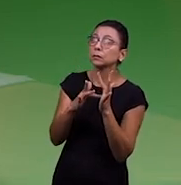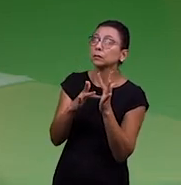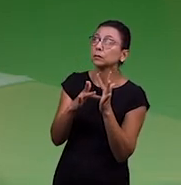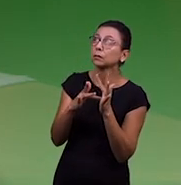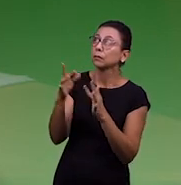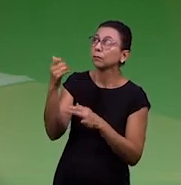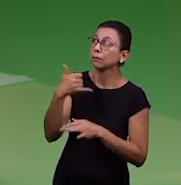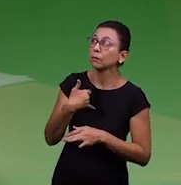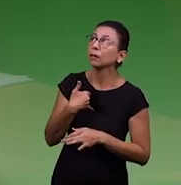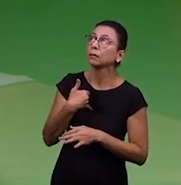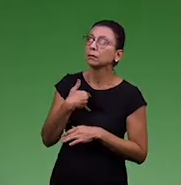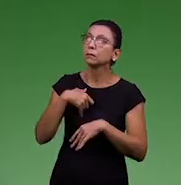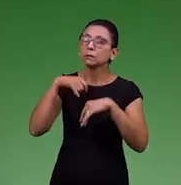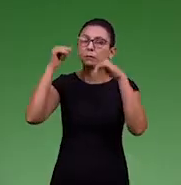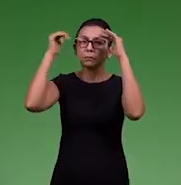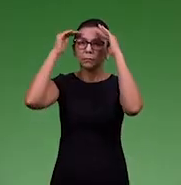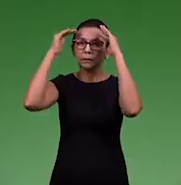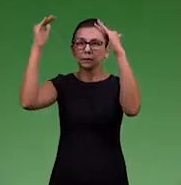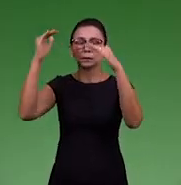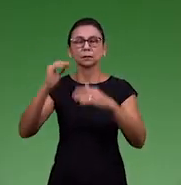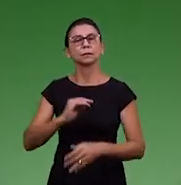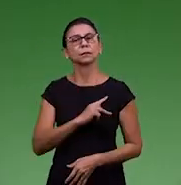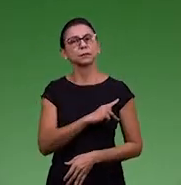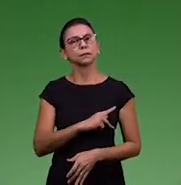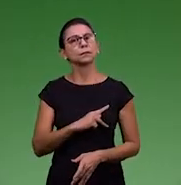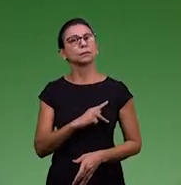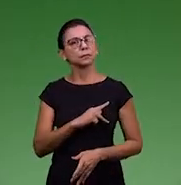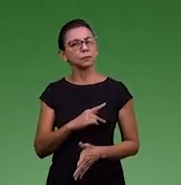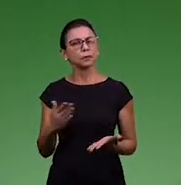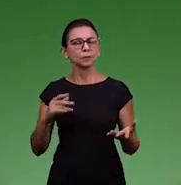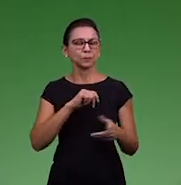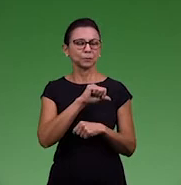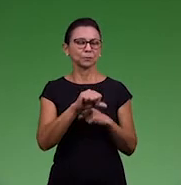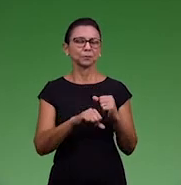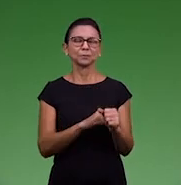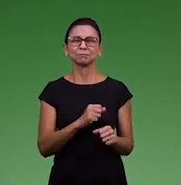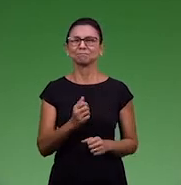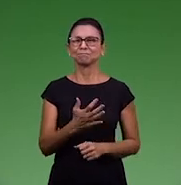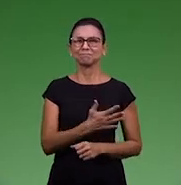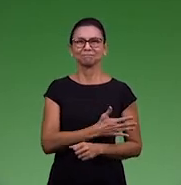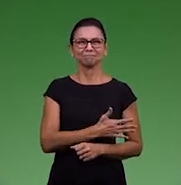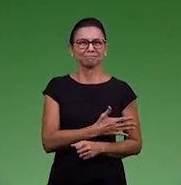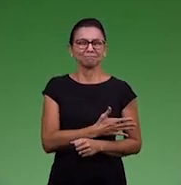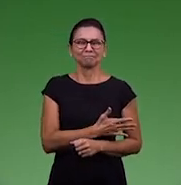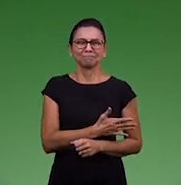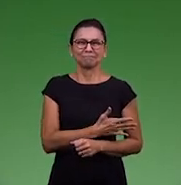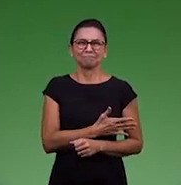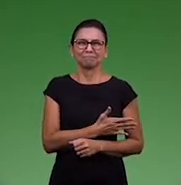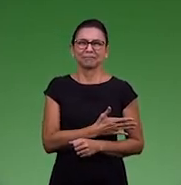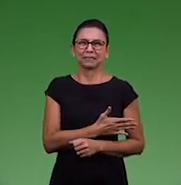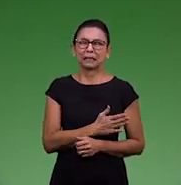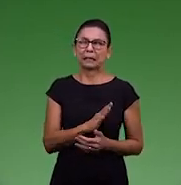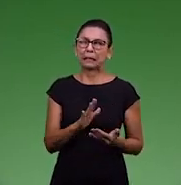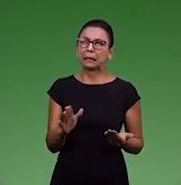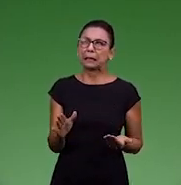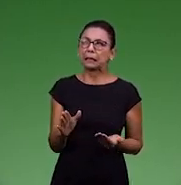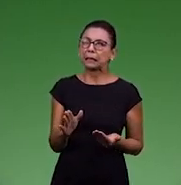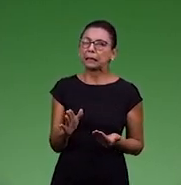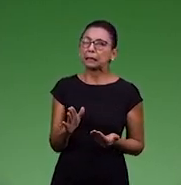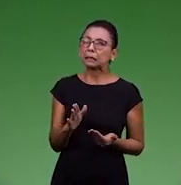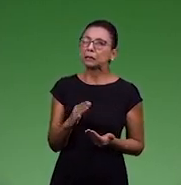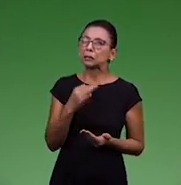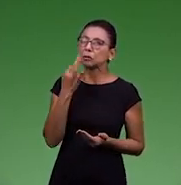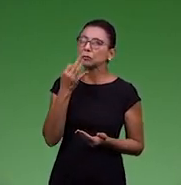que eu vou obedecer. E Paulo, a partir de agora, ele mudou a vida dele. Ele não argumentou em nada. Ele disse,